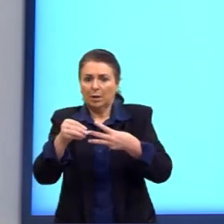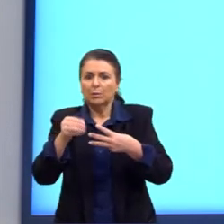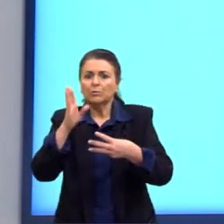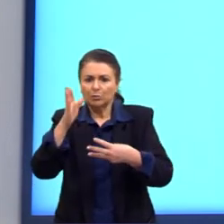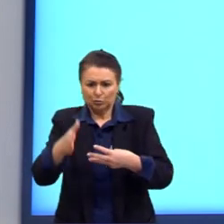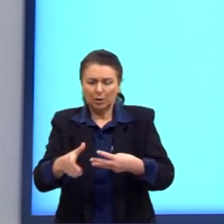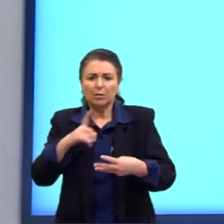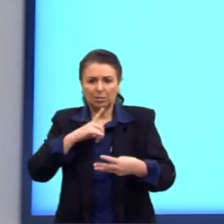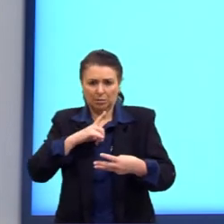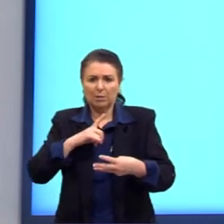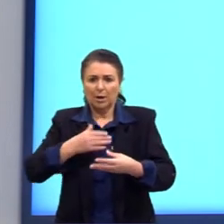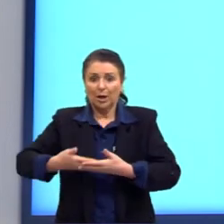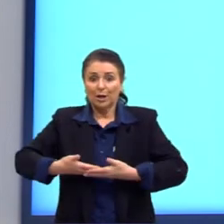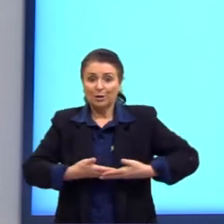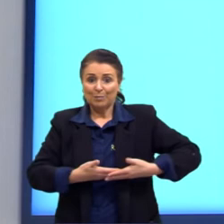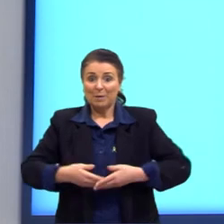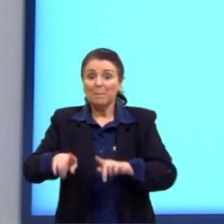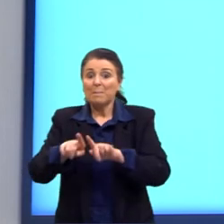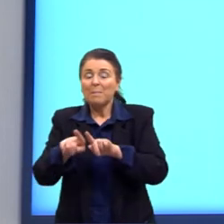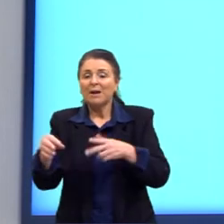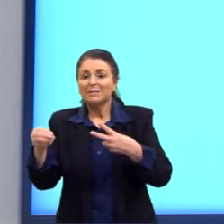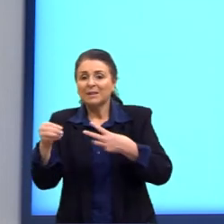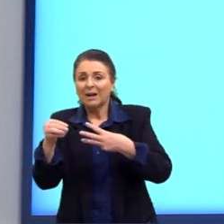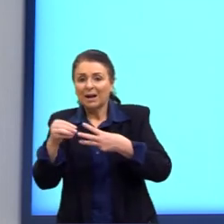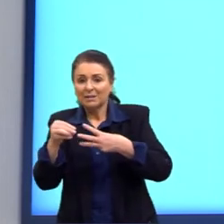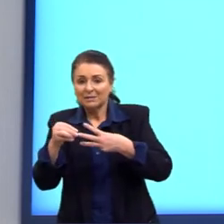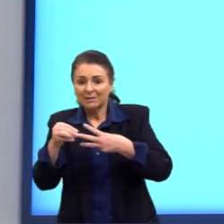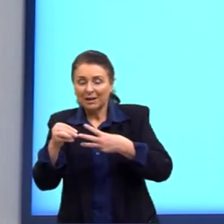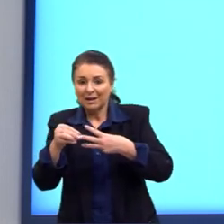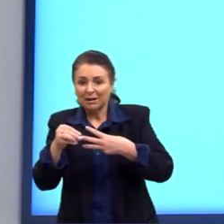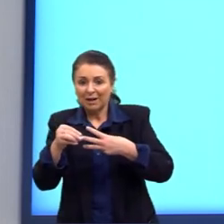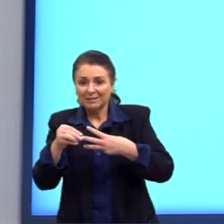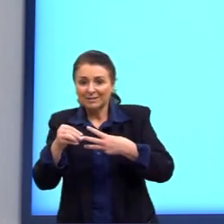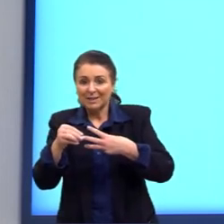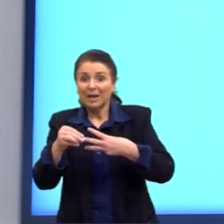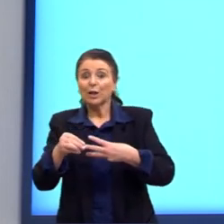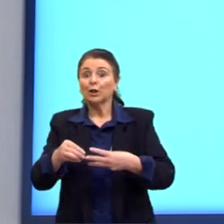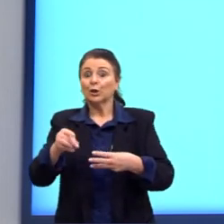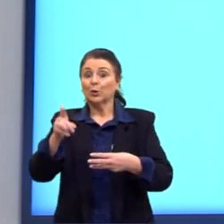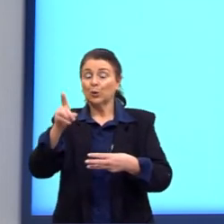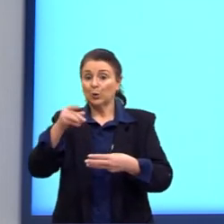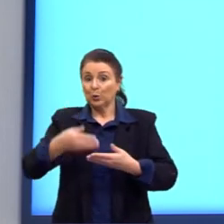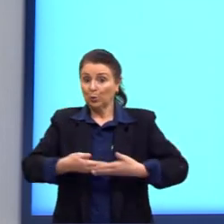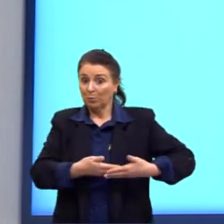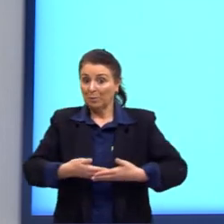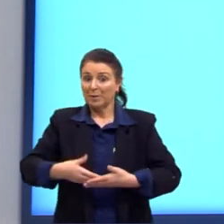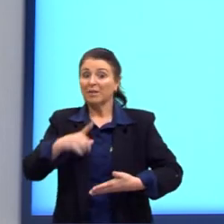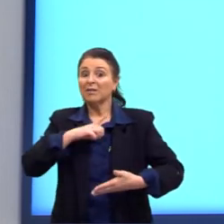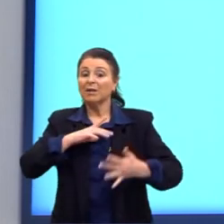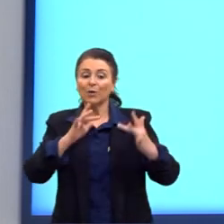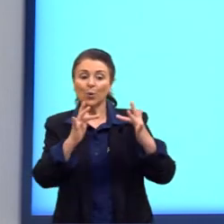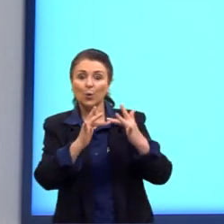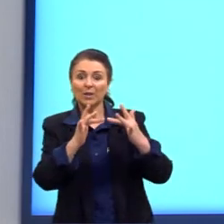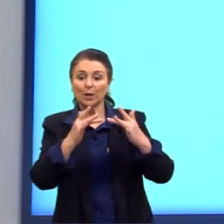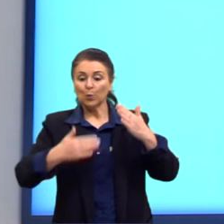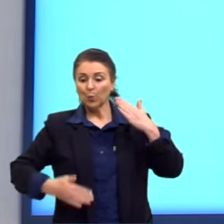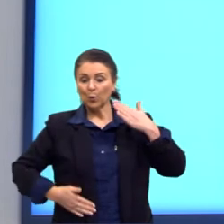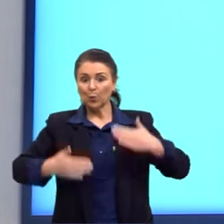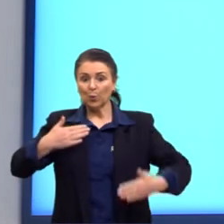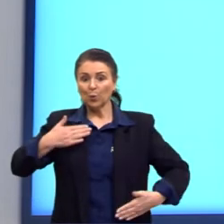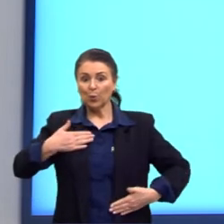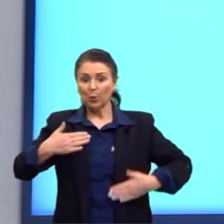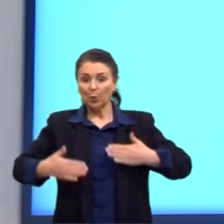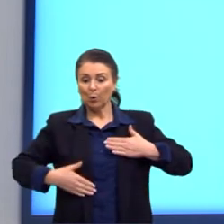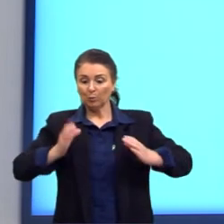lá que nasceu vai destruir as células sanguíneas do bebê que ficou no corpo da mãe né que entrou em contato com o corpo da mãe que